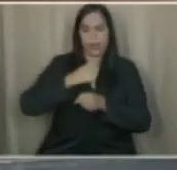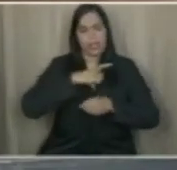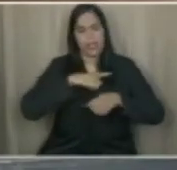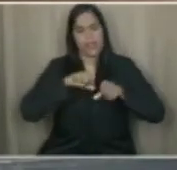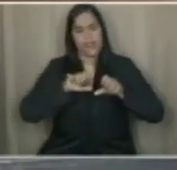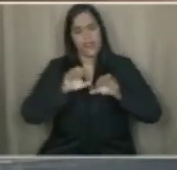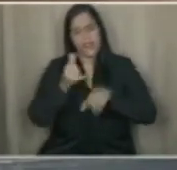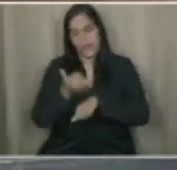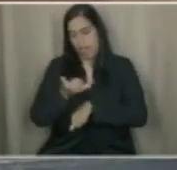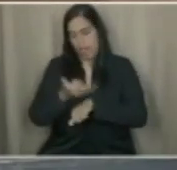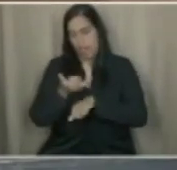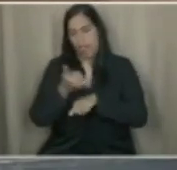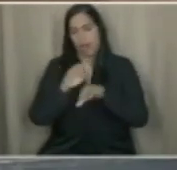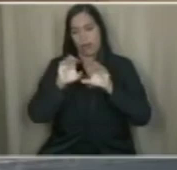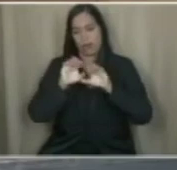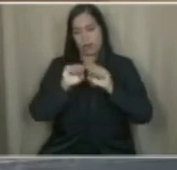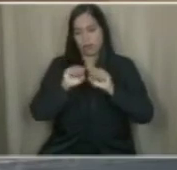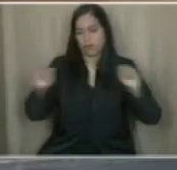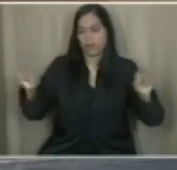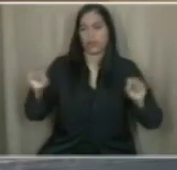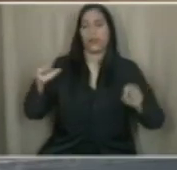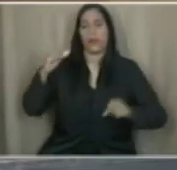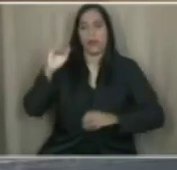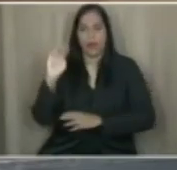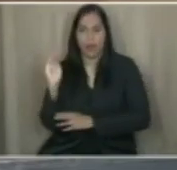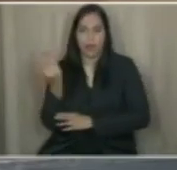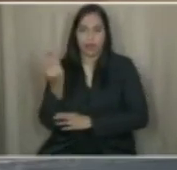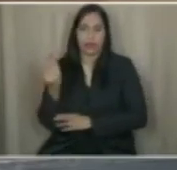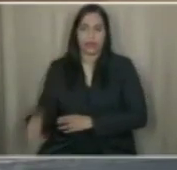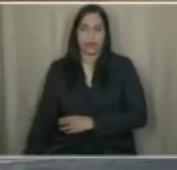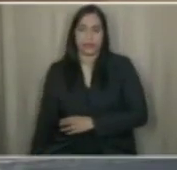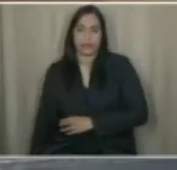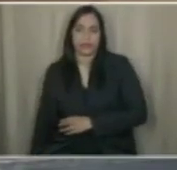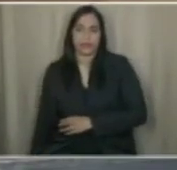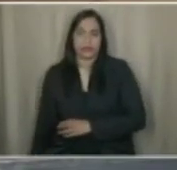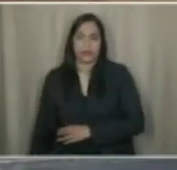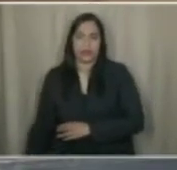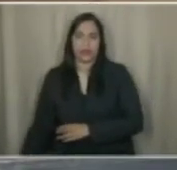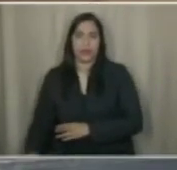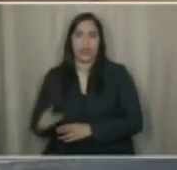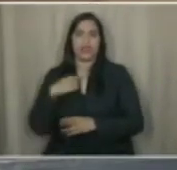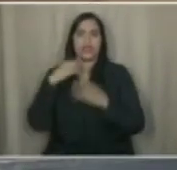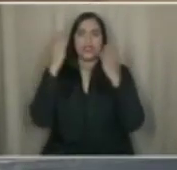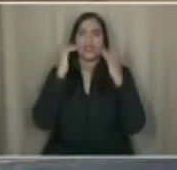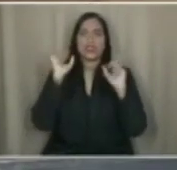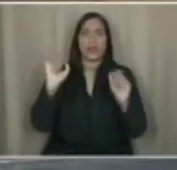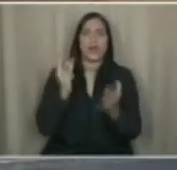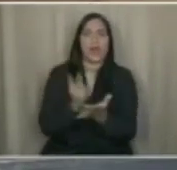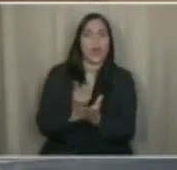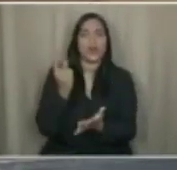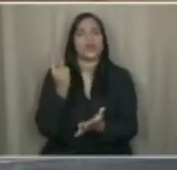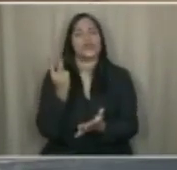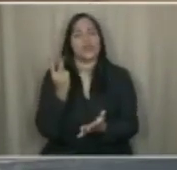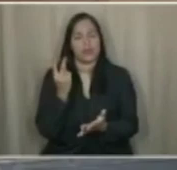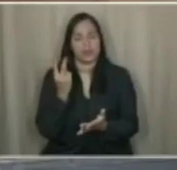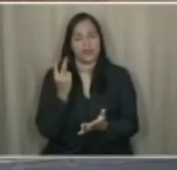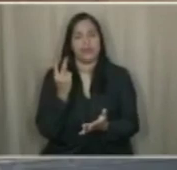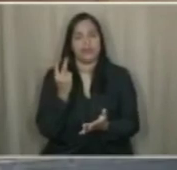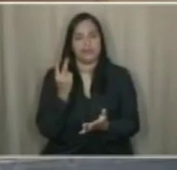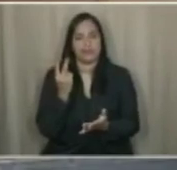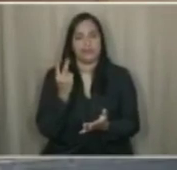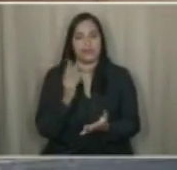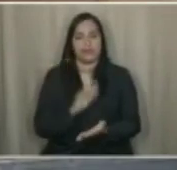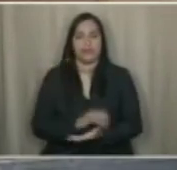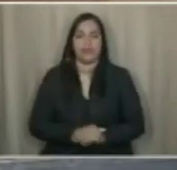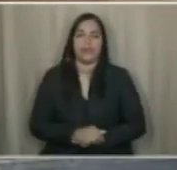Tá? Então tem que saber o que houve, de fato, para a gente não estar podendo colocar as culpas em lugares diferentes.